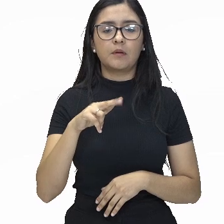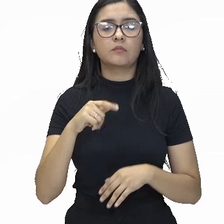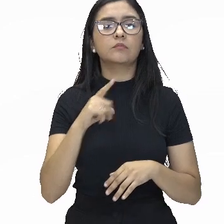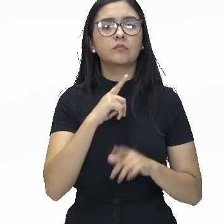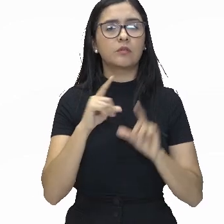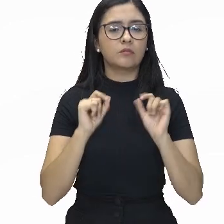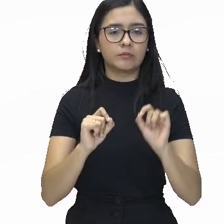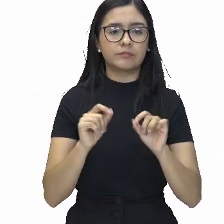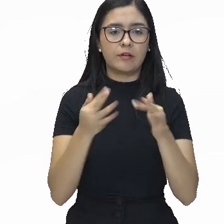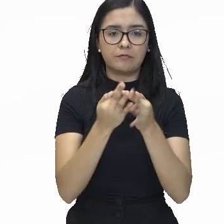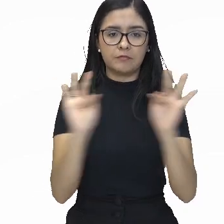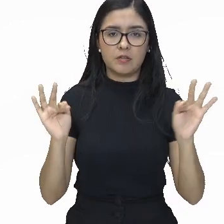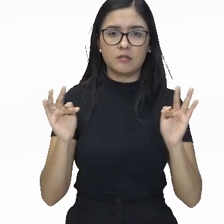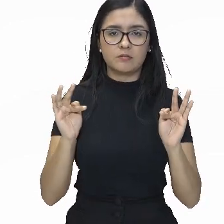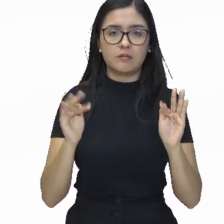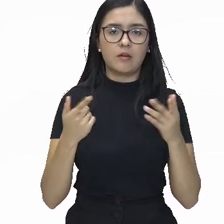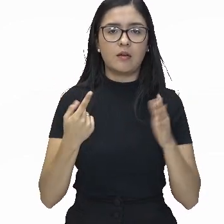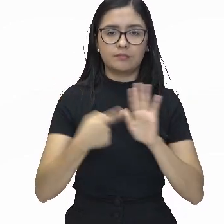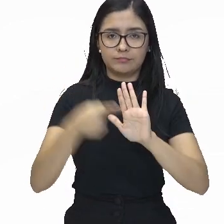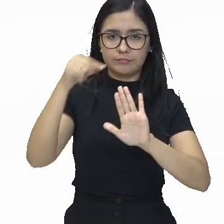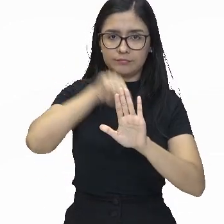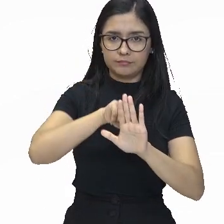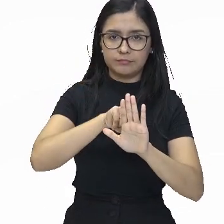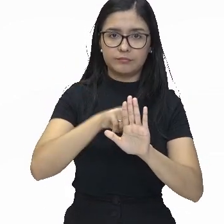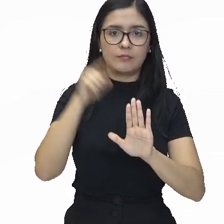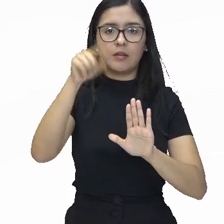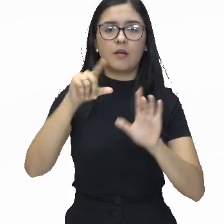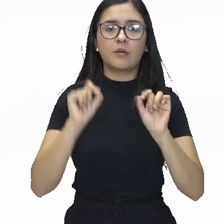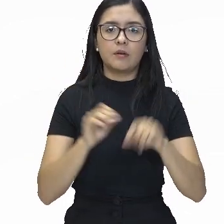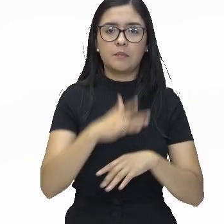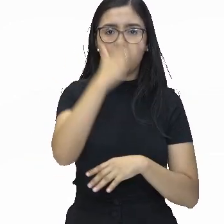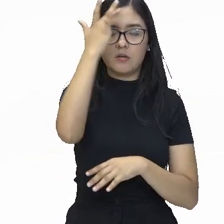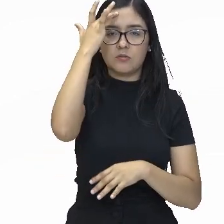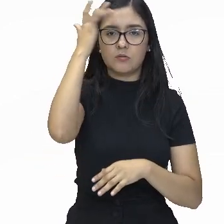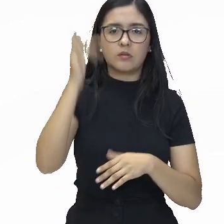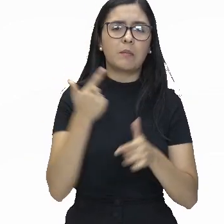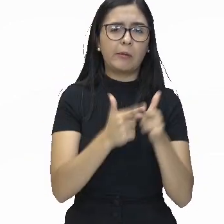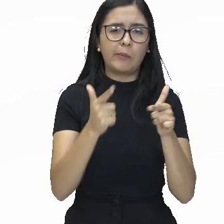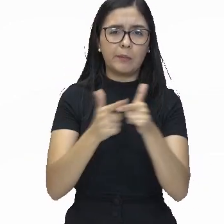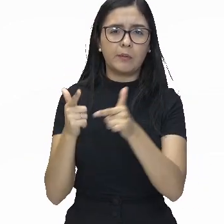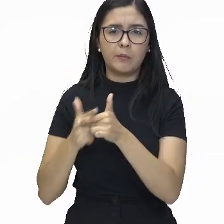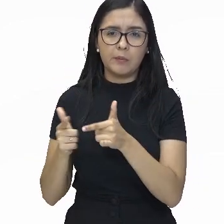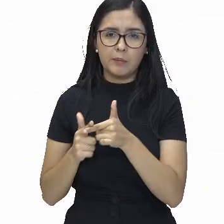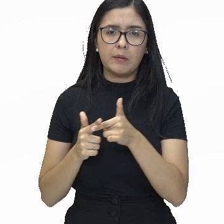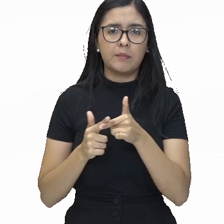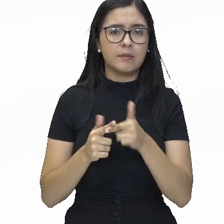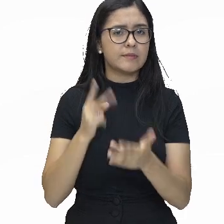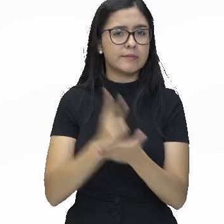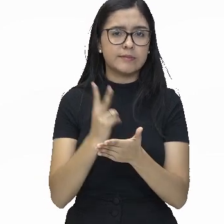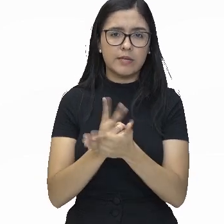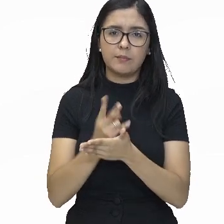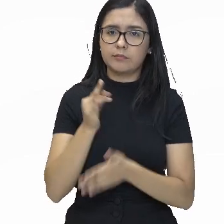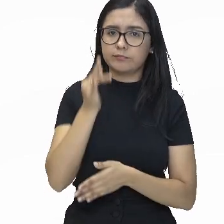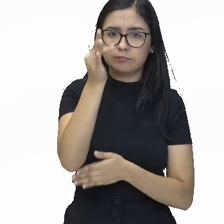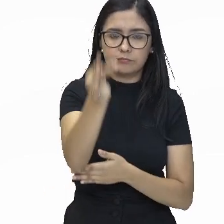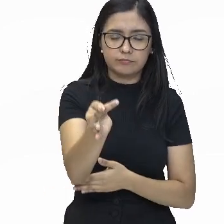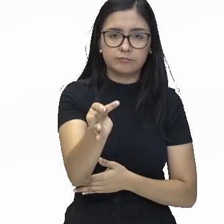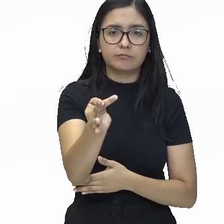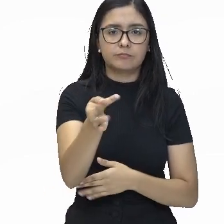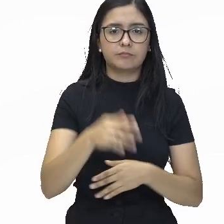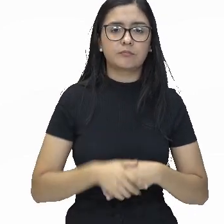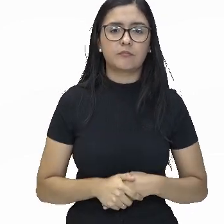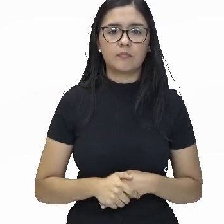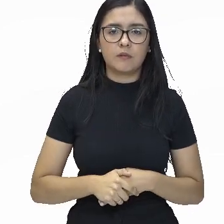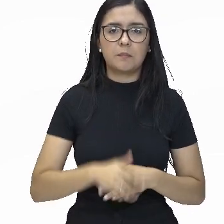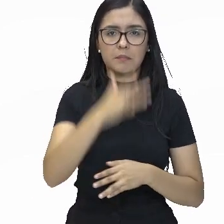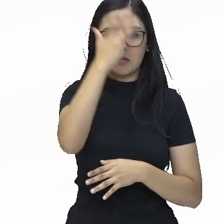torto. Né? Aí é um dito popular. Então, pau que nasce torto, morre torto, não